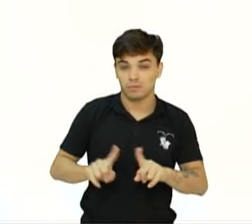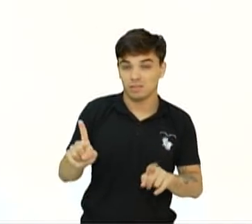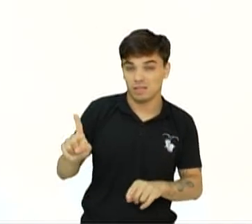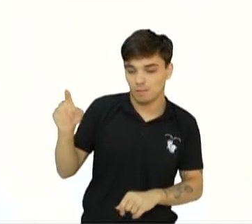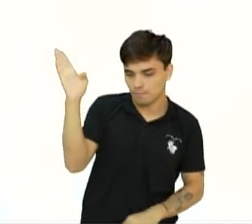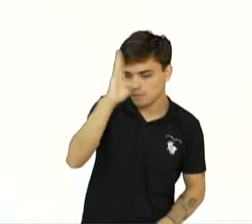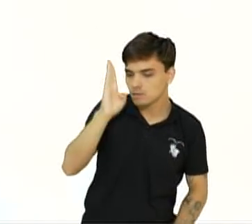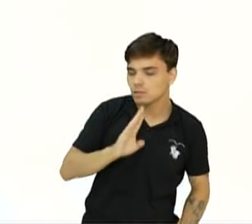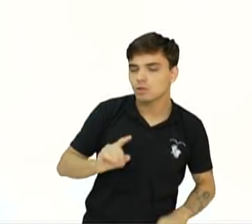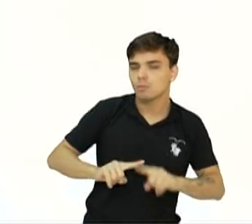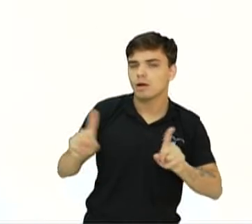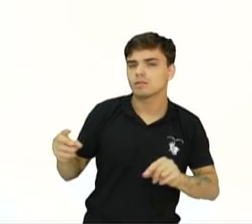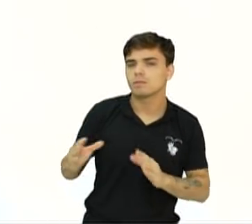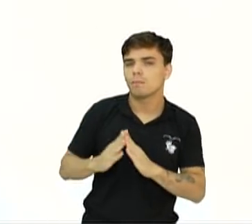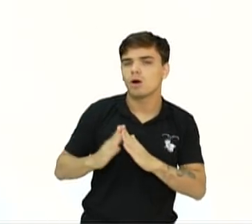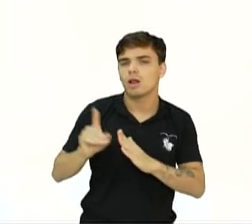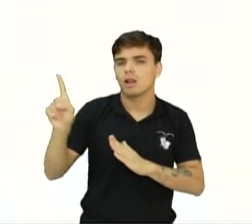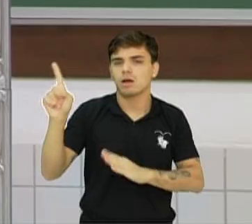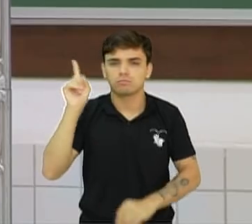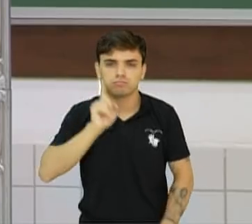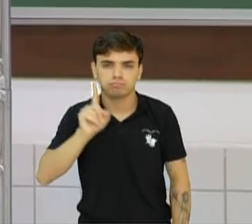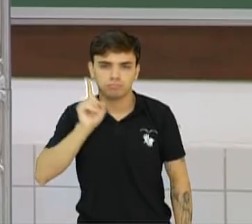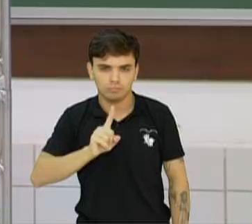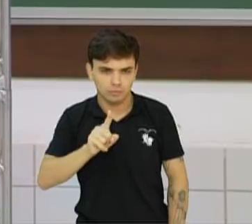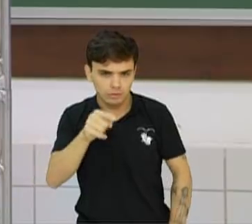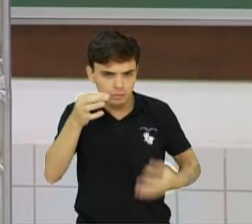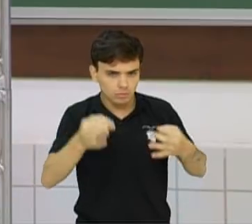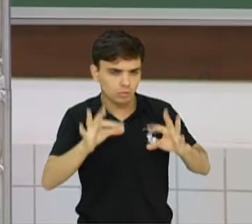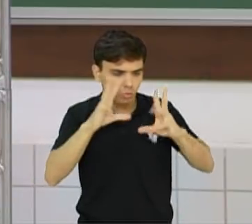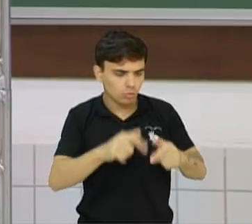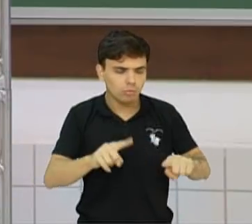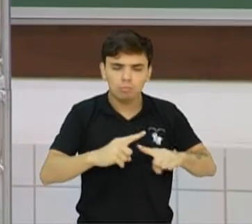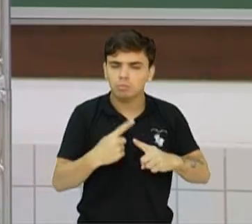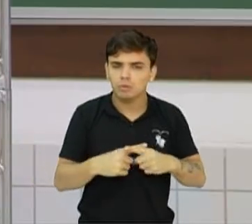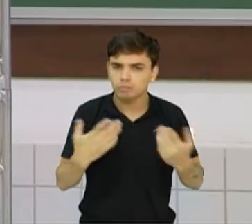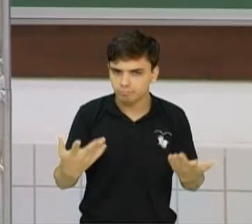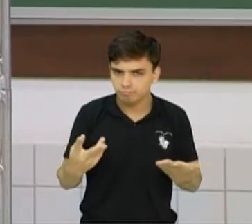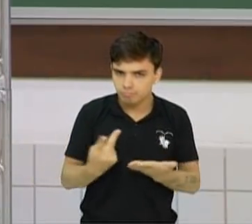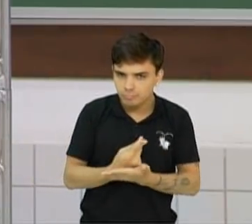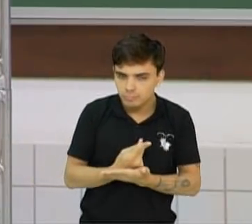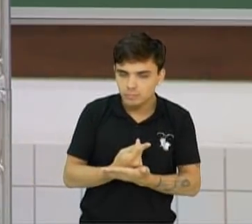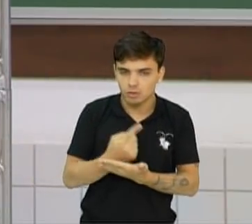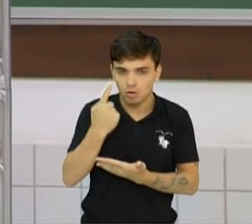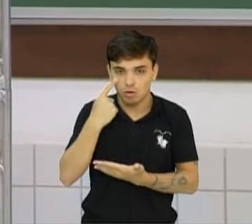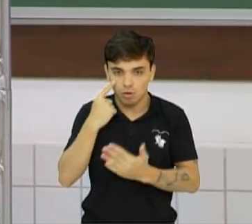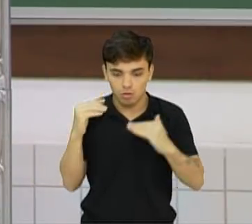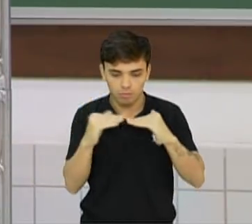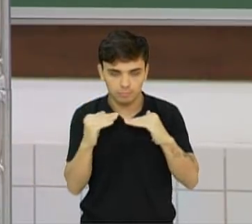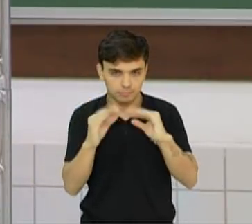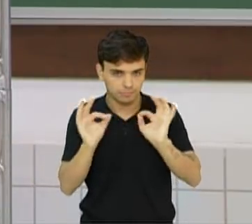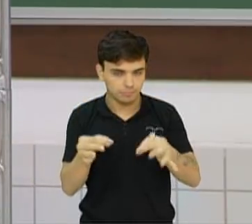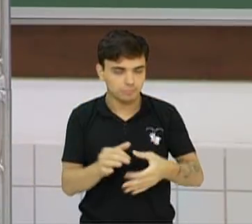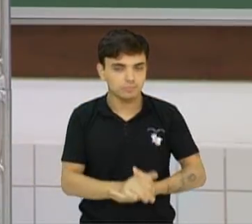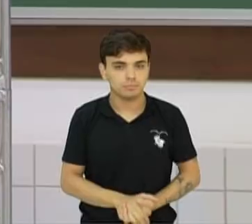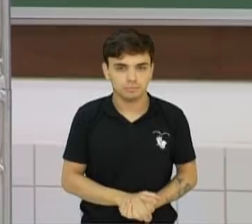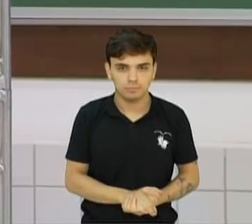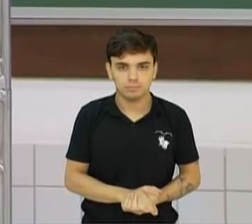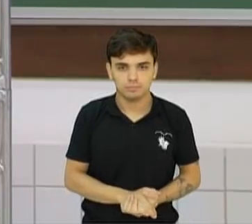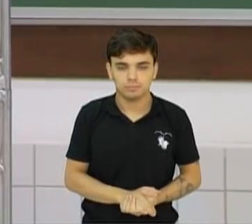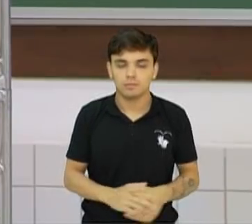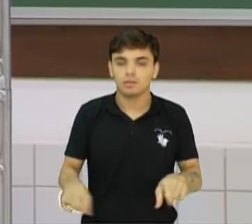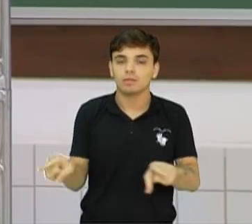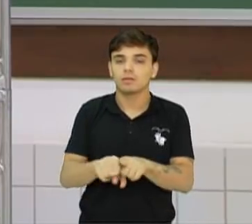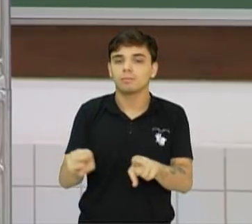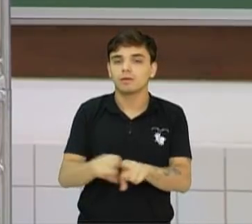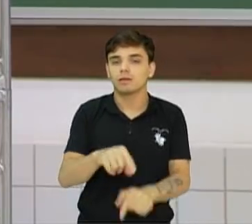Unidos. Certinho? Acertou tudo? Não acertou? Por que não acertou? Confere aí e vê direitinho, ok? E não